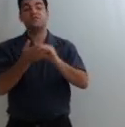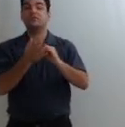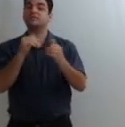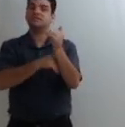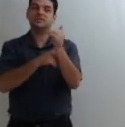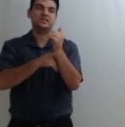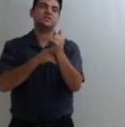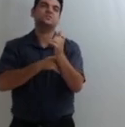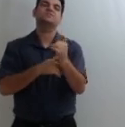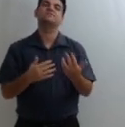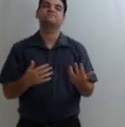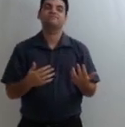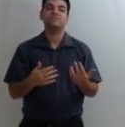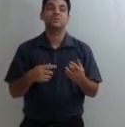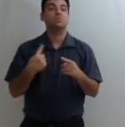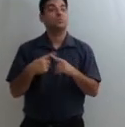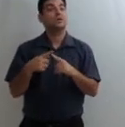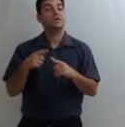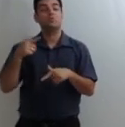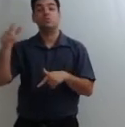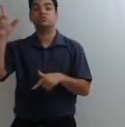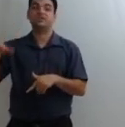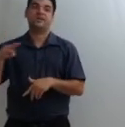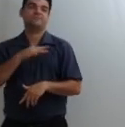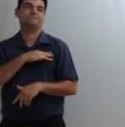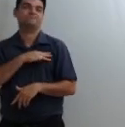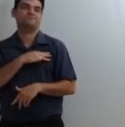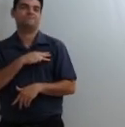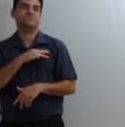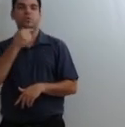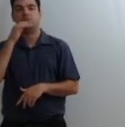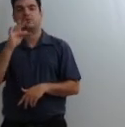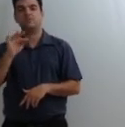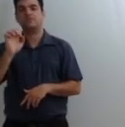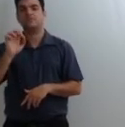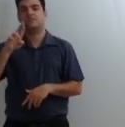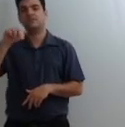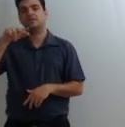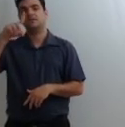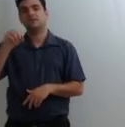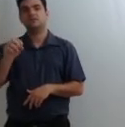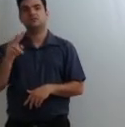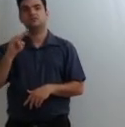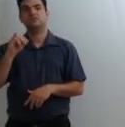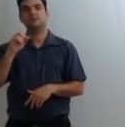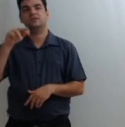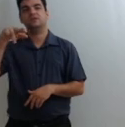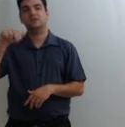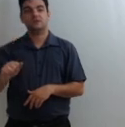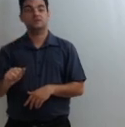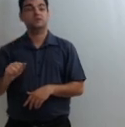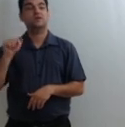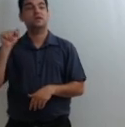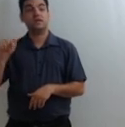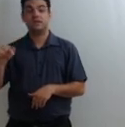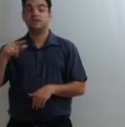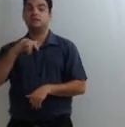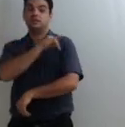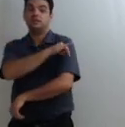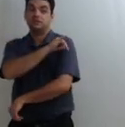de um magistrado, Fernando Viana, do Rio de Janeiro, 7ª Vara